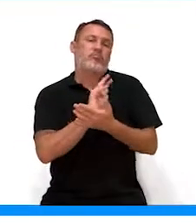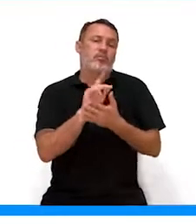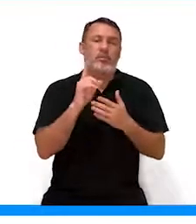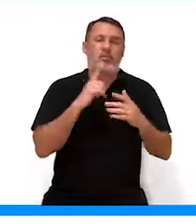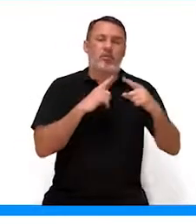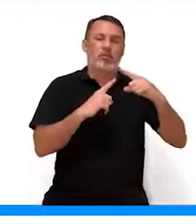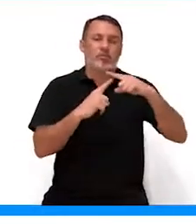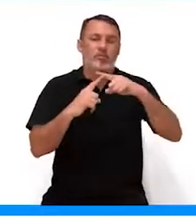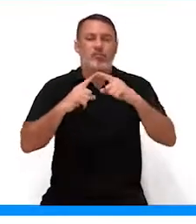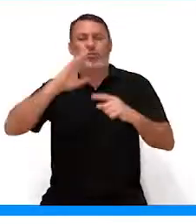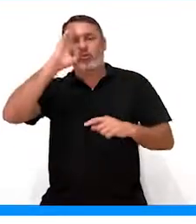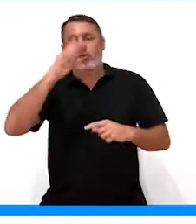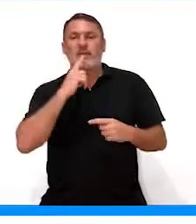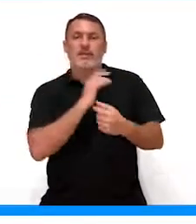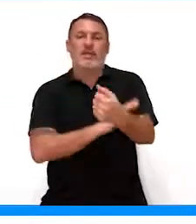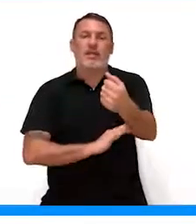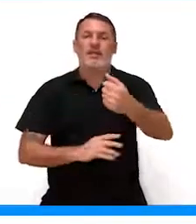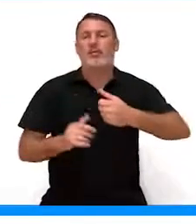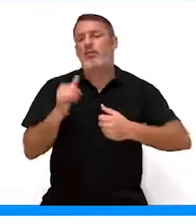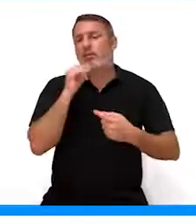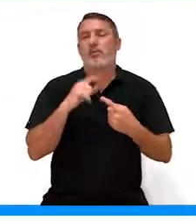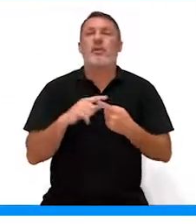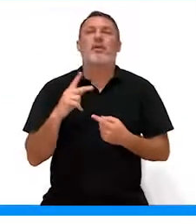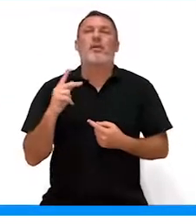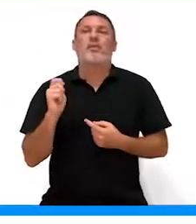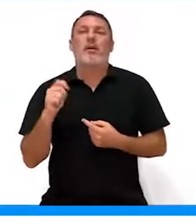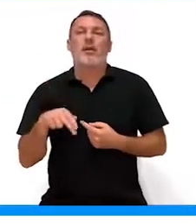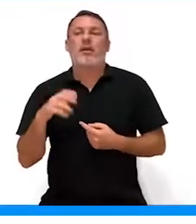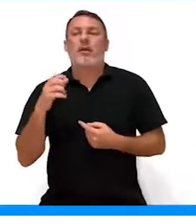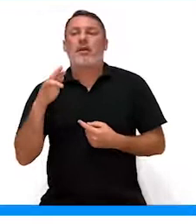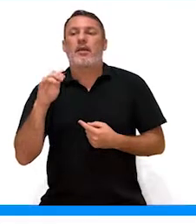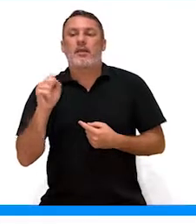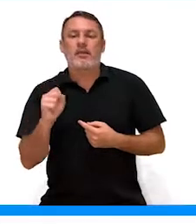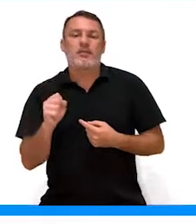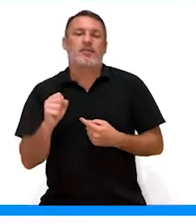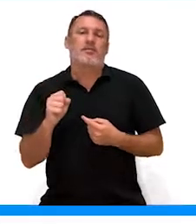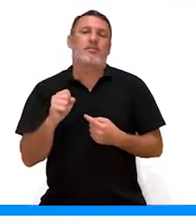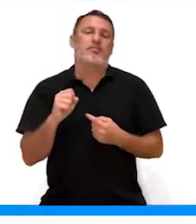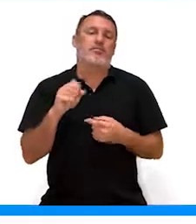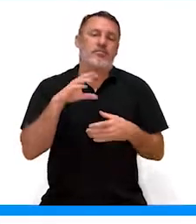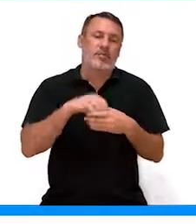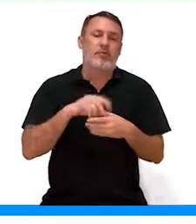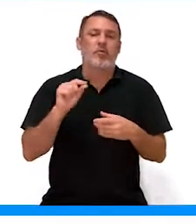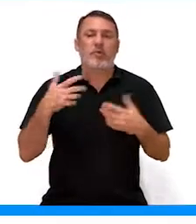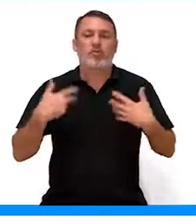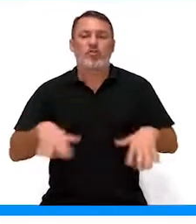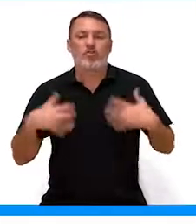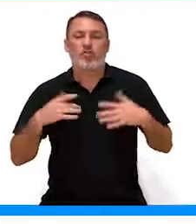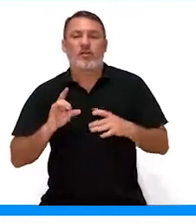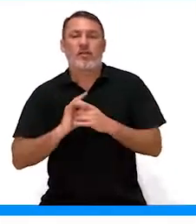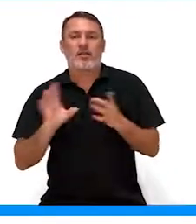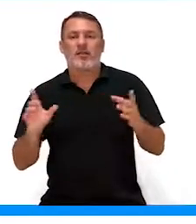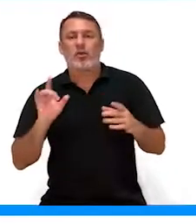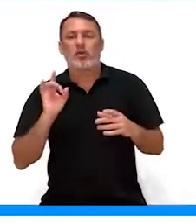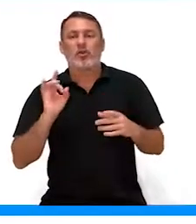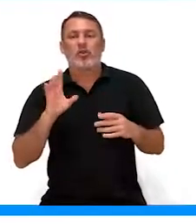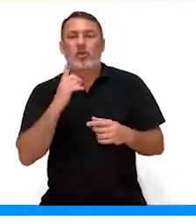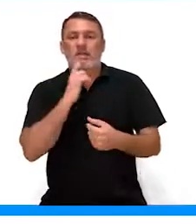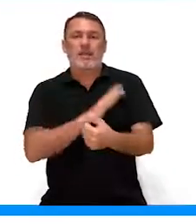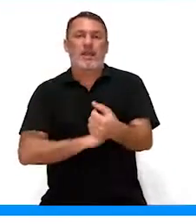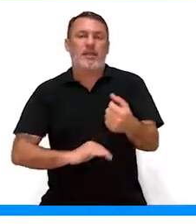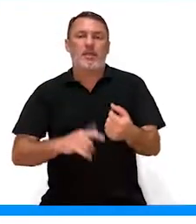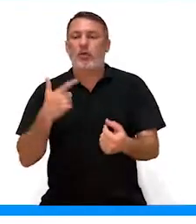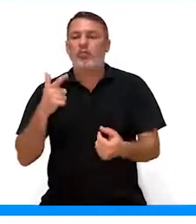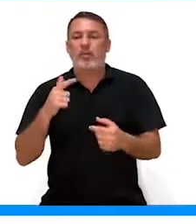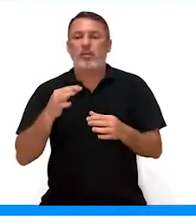a hipófise, a gente vai ter aí o pâncreas, que tem porção endócrina também. Então, eles vão